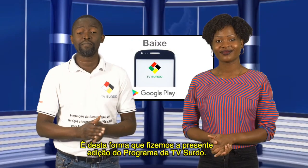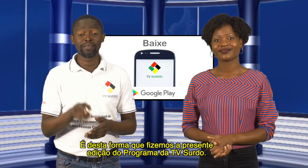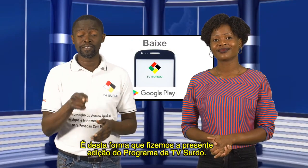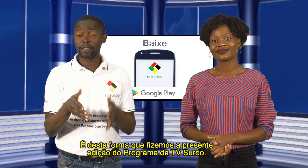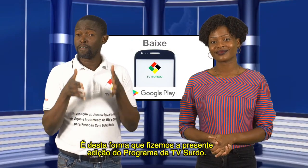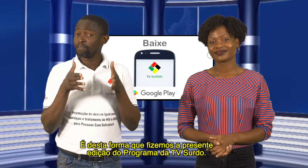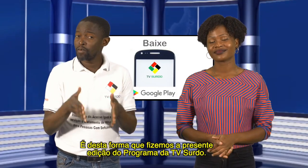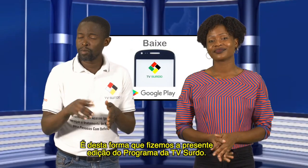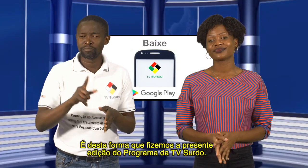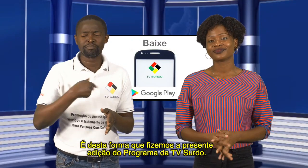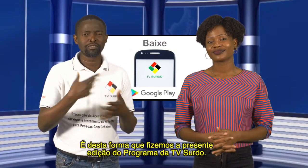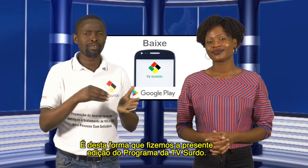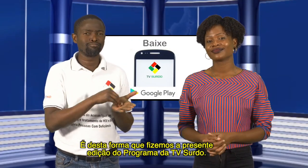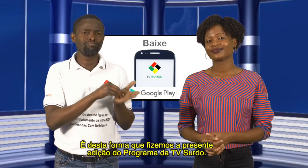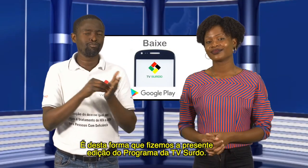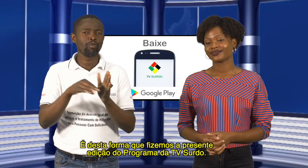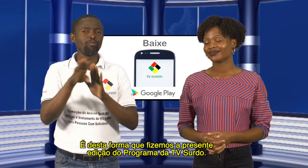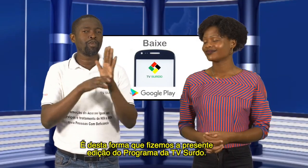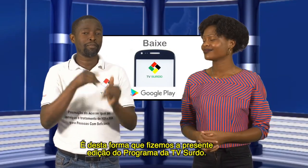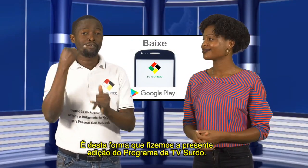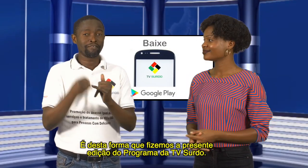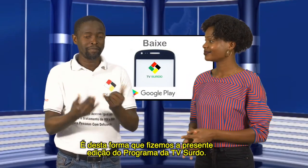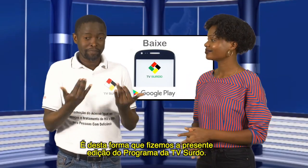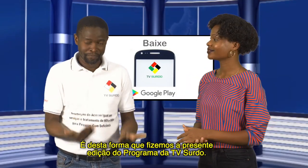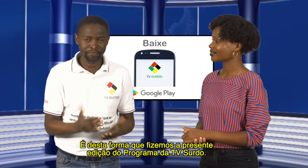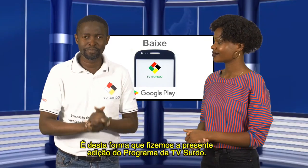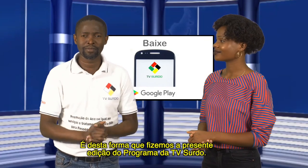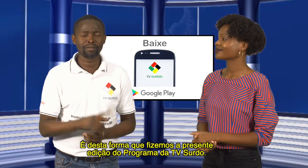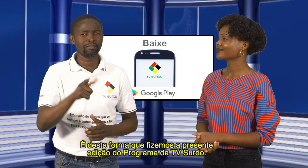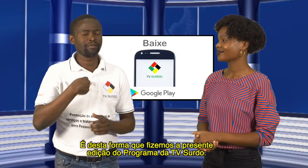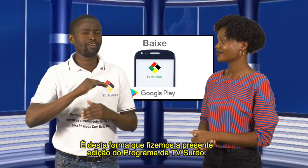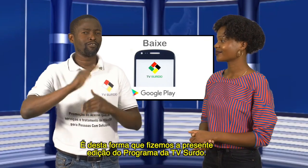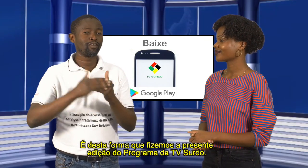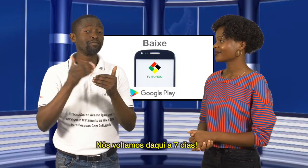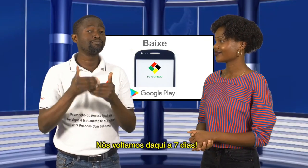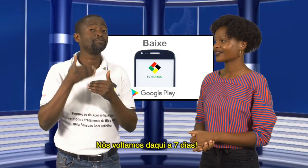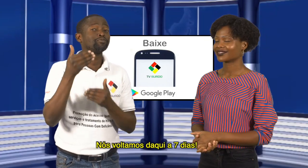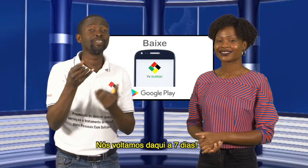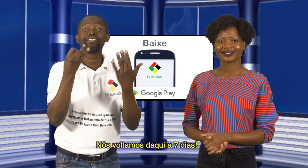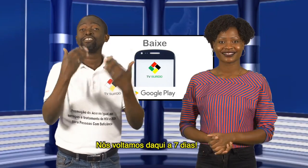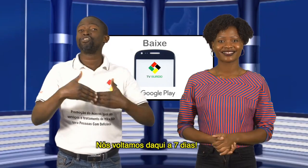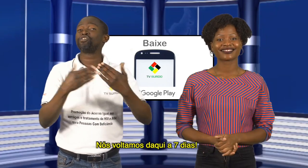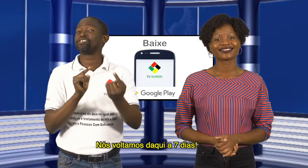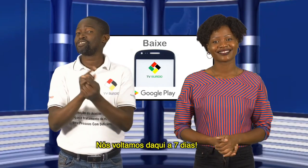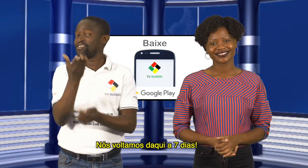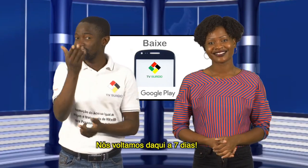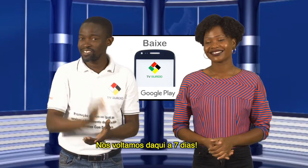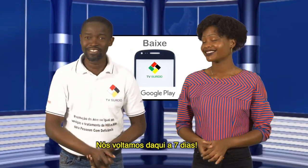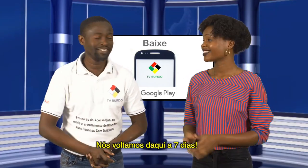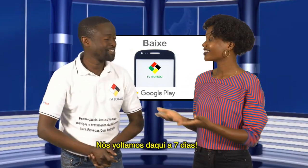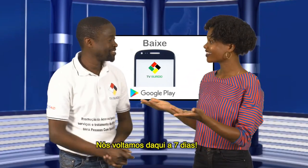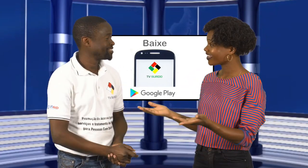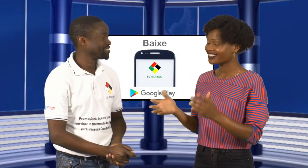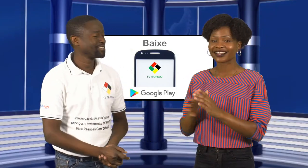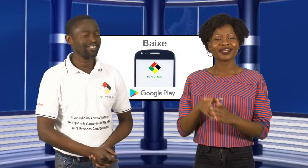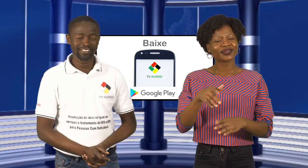desta forma que fizemos a presente edição do programa da TV Surdo. Nós voltamos daqui a